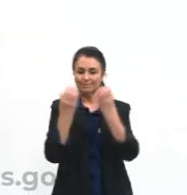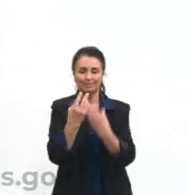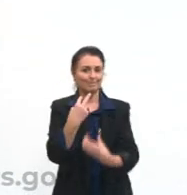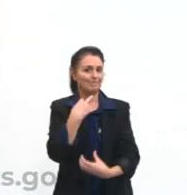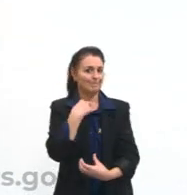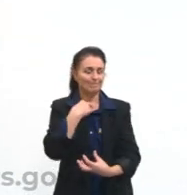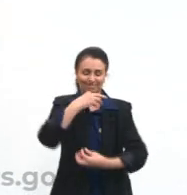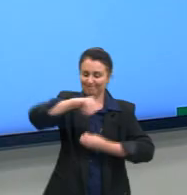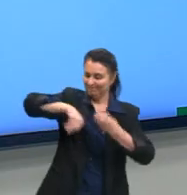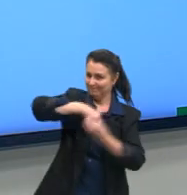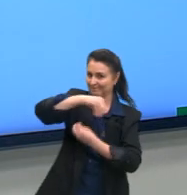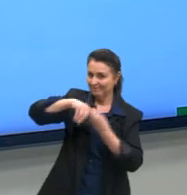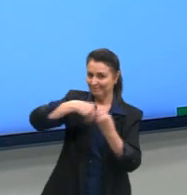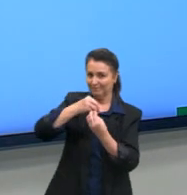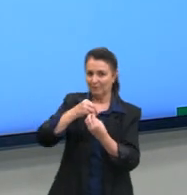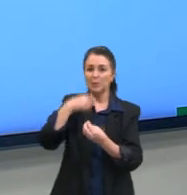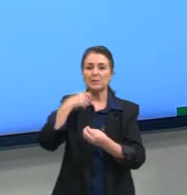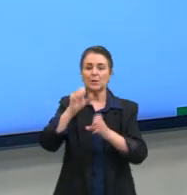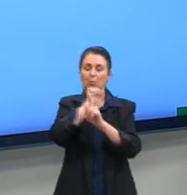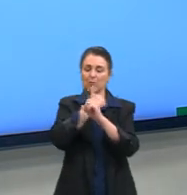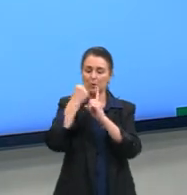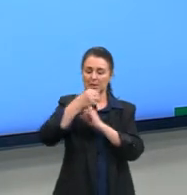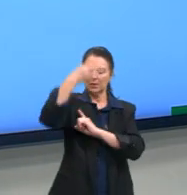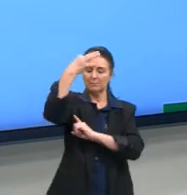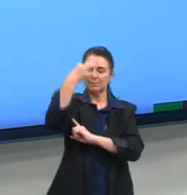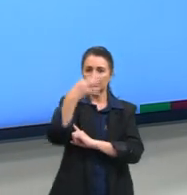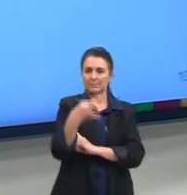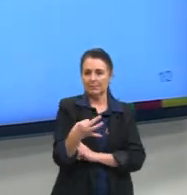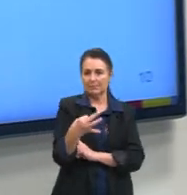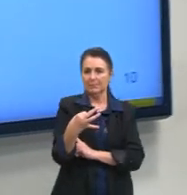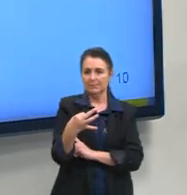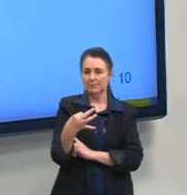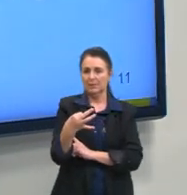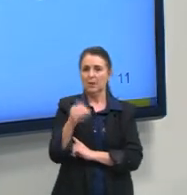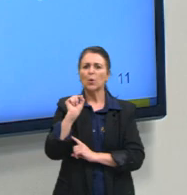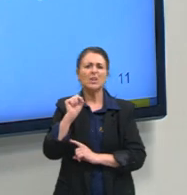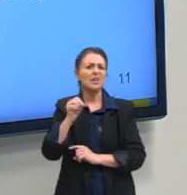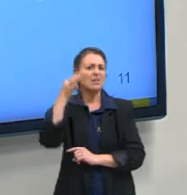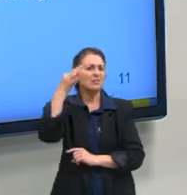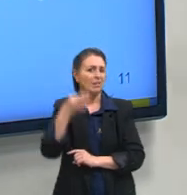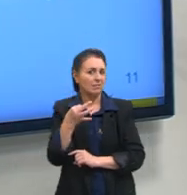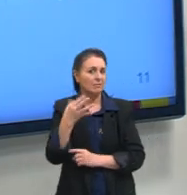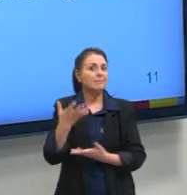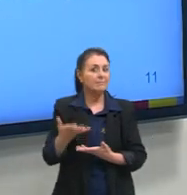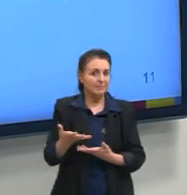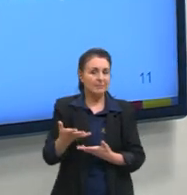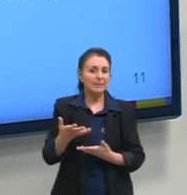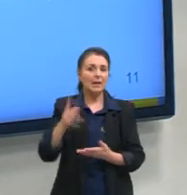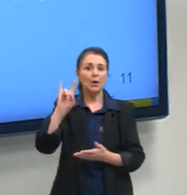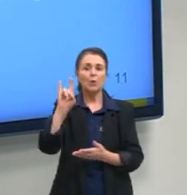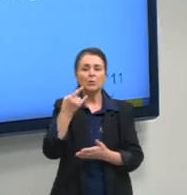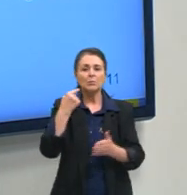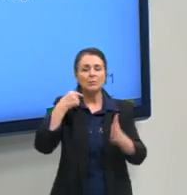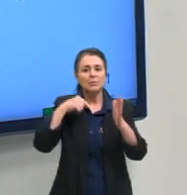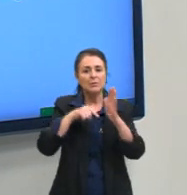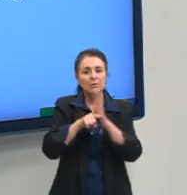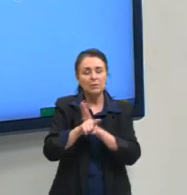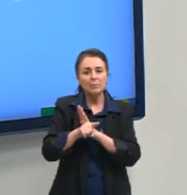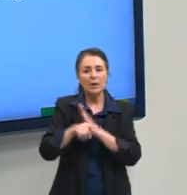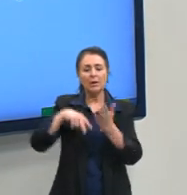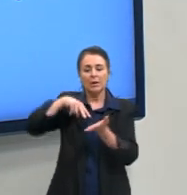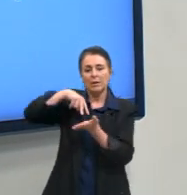desordem passar ordeira certinha que que é certinho que que é seu dele né e a última questão